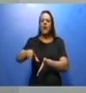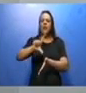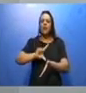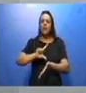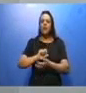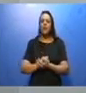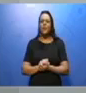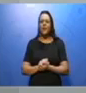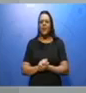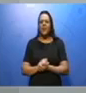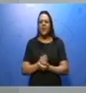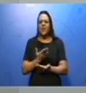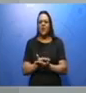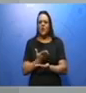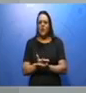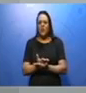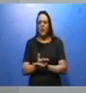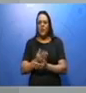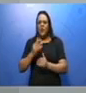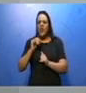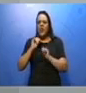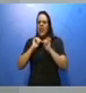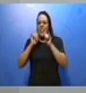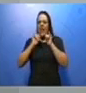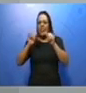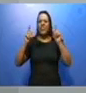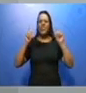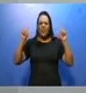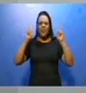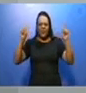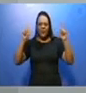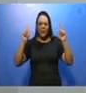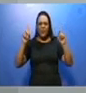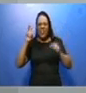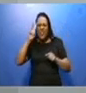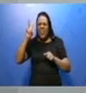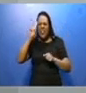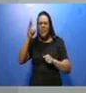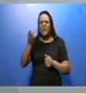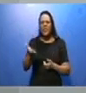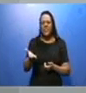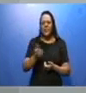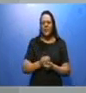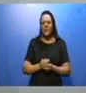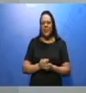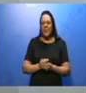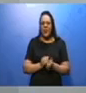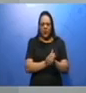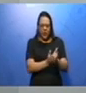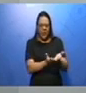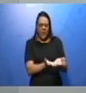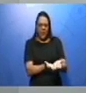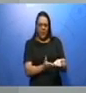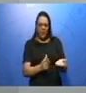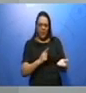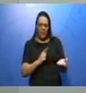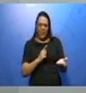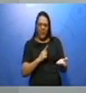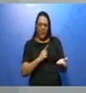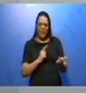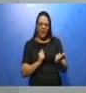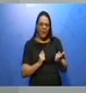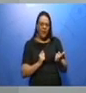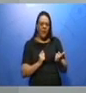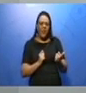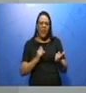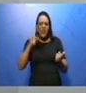aventura. Vocês se recordam disso? Vamos lembrar um pouquinho? Então, as narrativas de aventura, os livros, eles têm uma relação com relatos